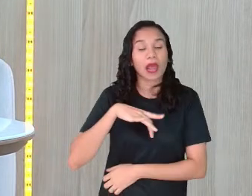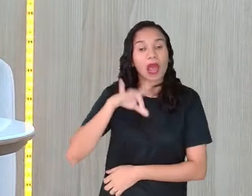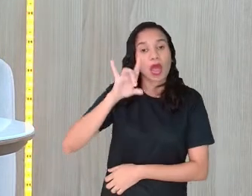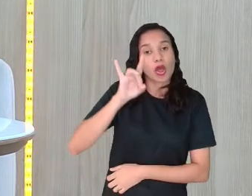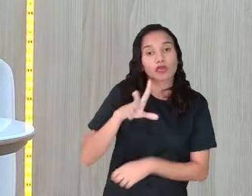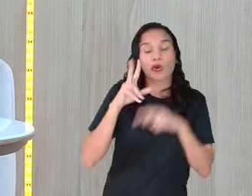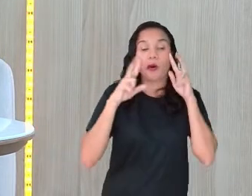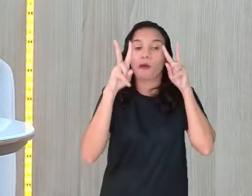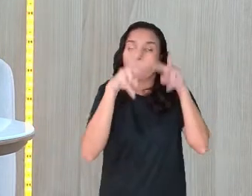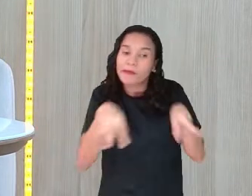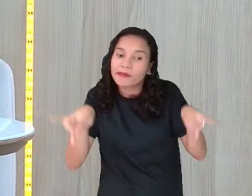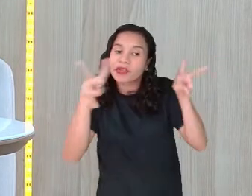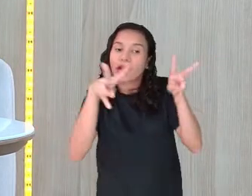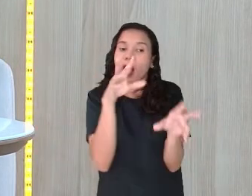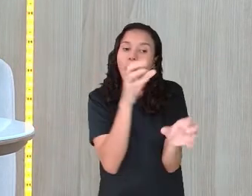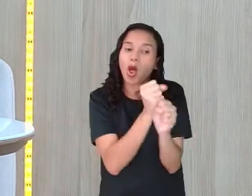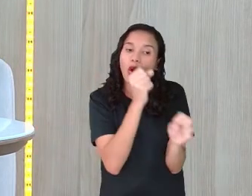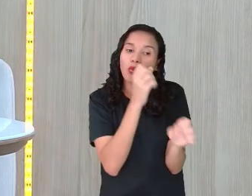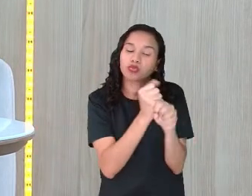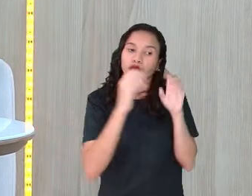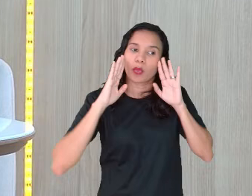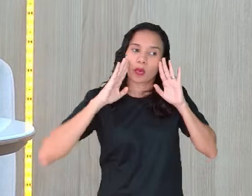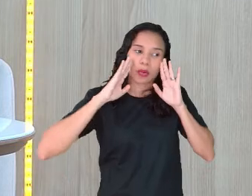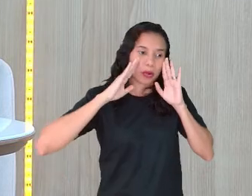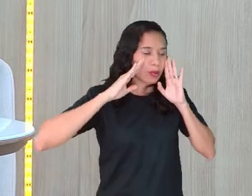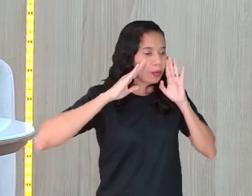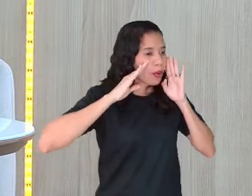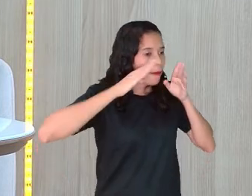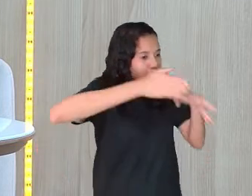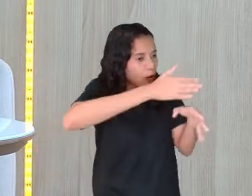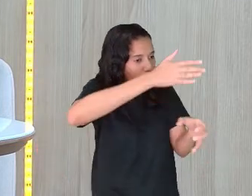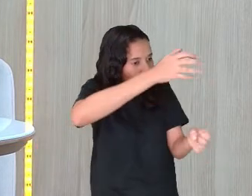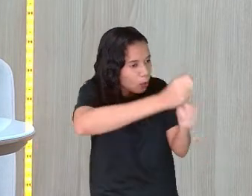a visão do lucro, né? A visão capitalista.